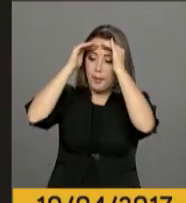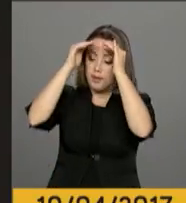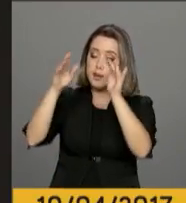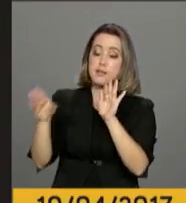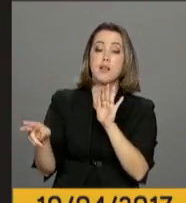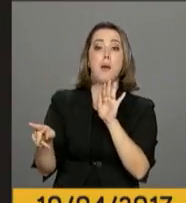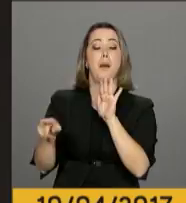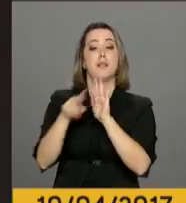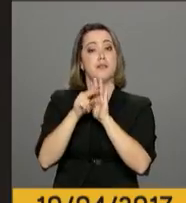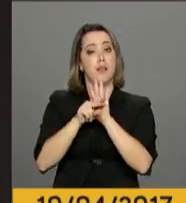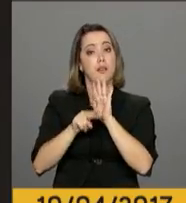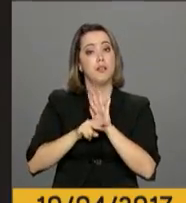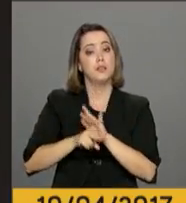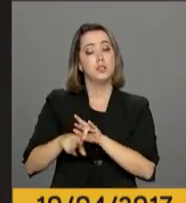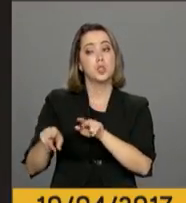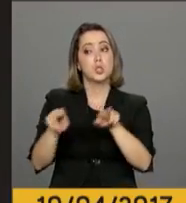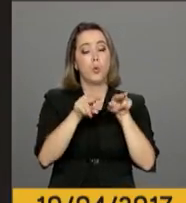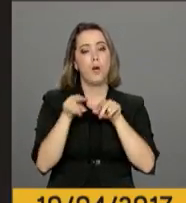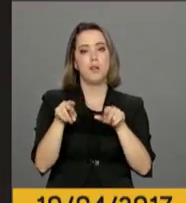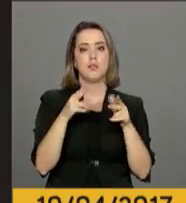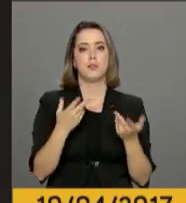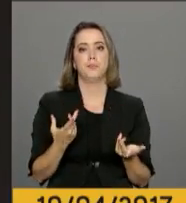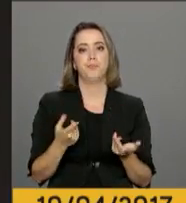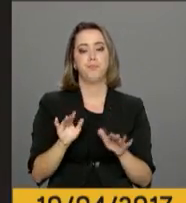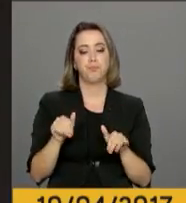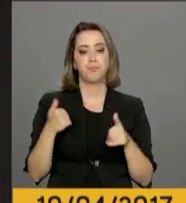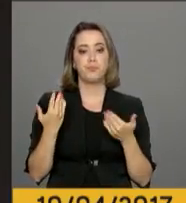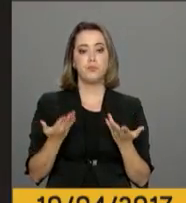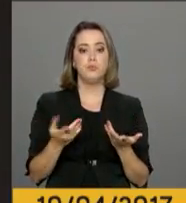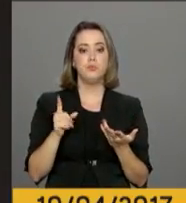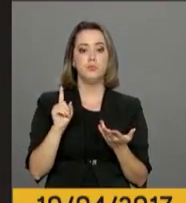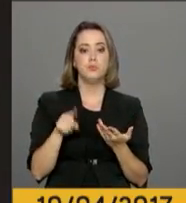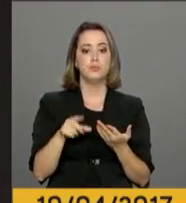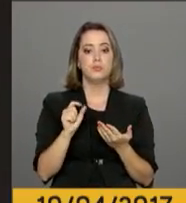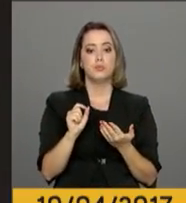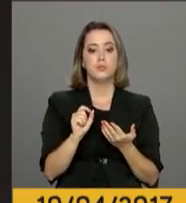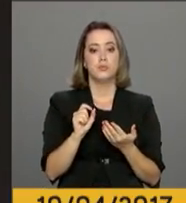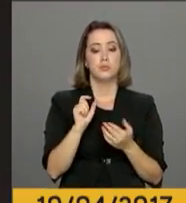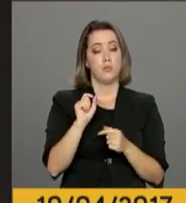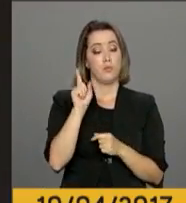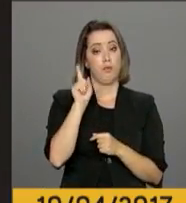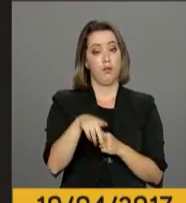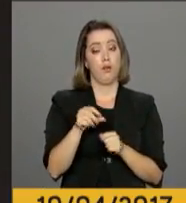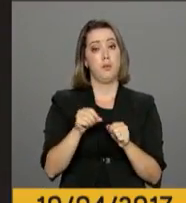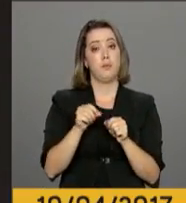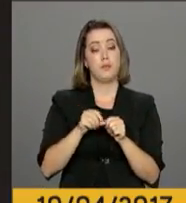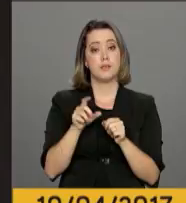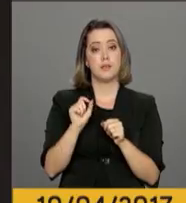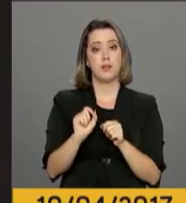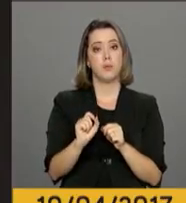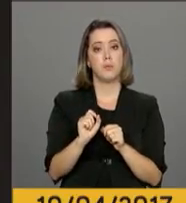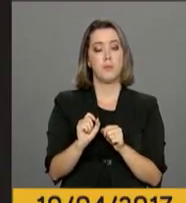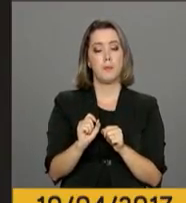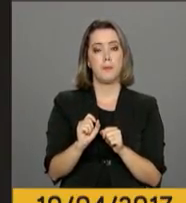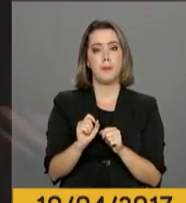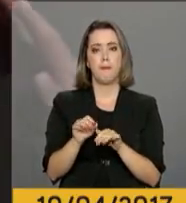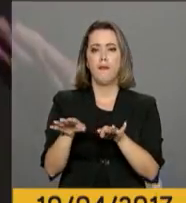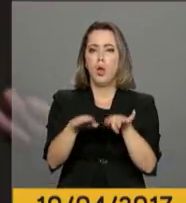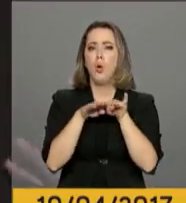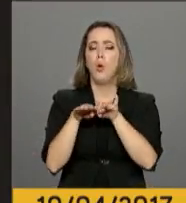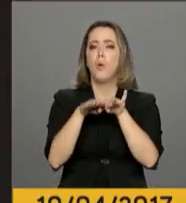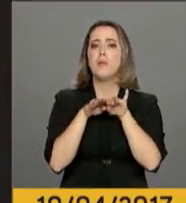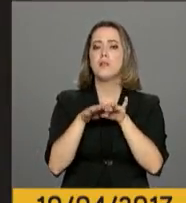Previdência Geral. De modo que isto é para fazer o